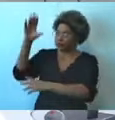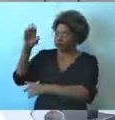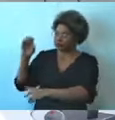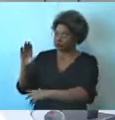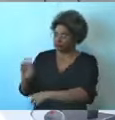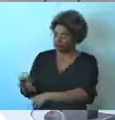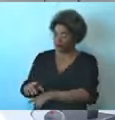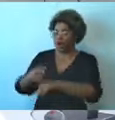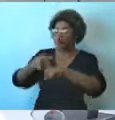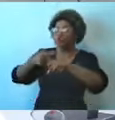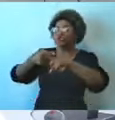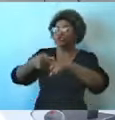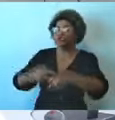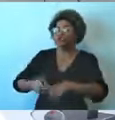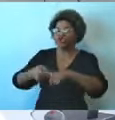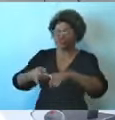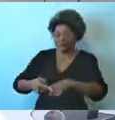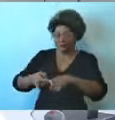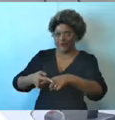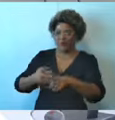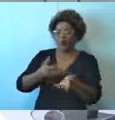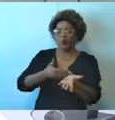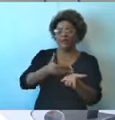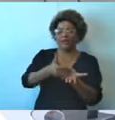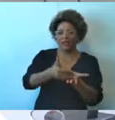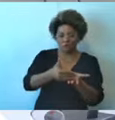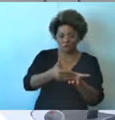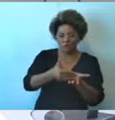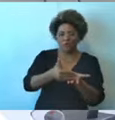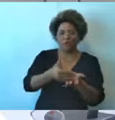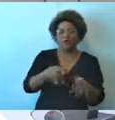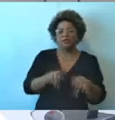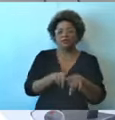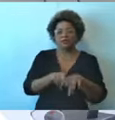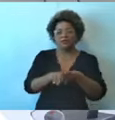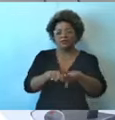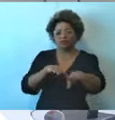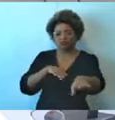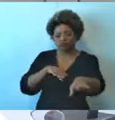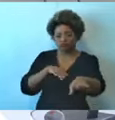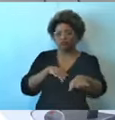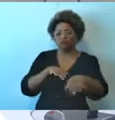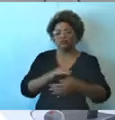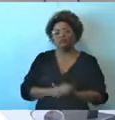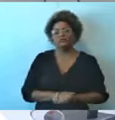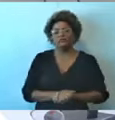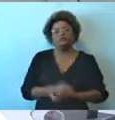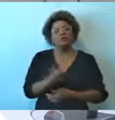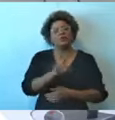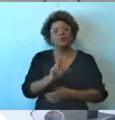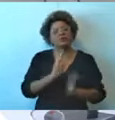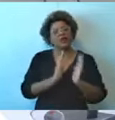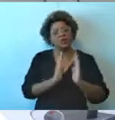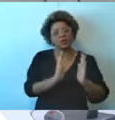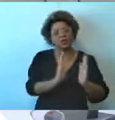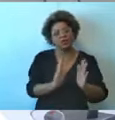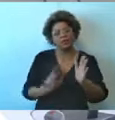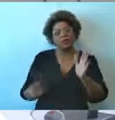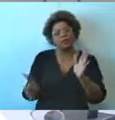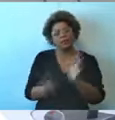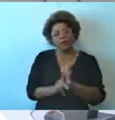das faixas azuis, se não for possível, né, o trajeto inteiro. Essa da utilização dos corredores exclusivos de ônibus. Acho que são